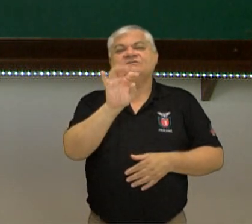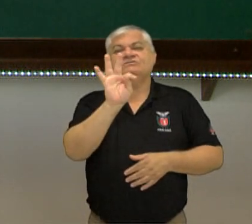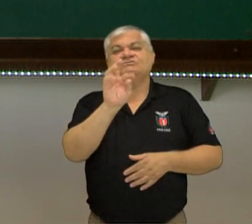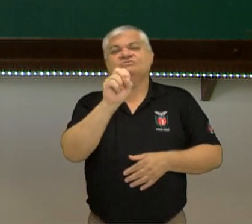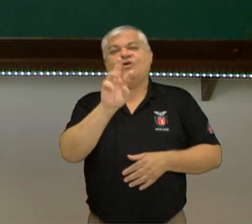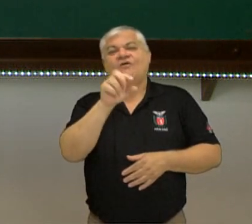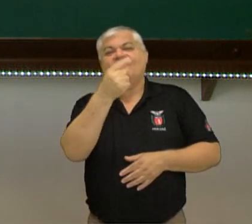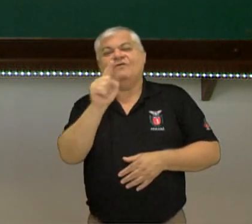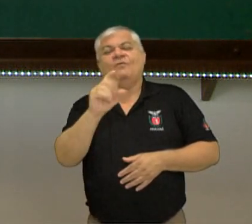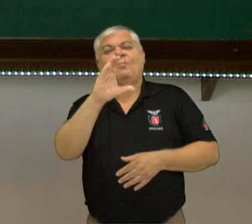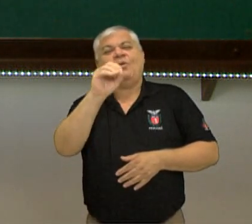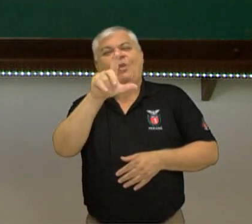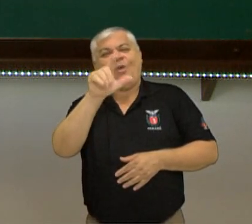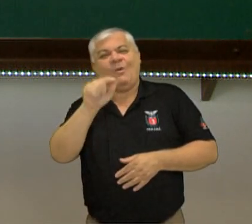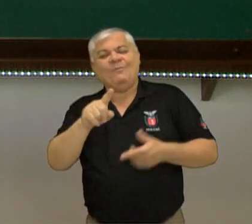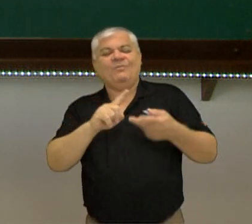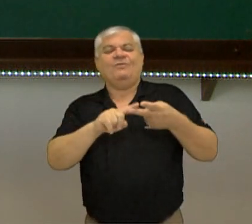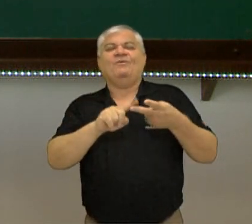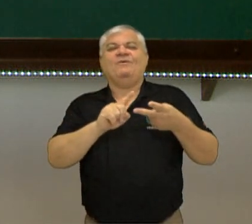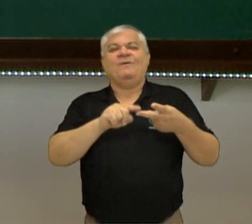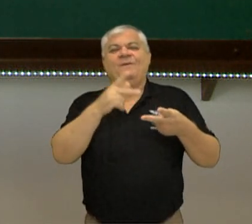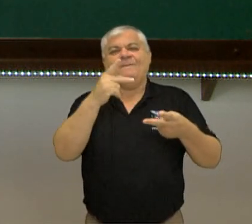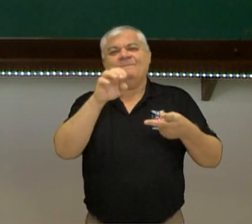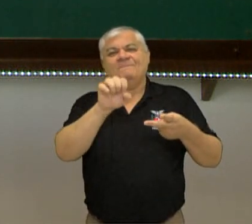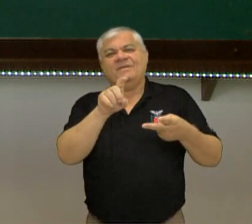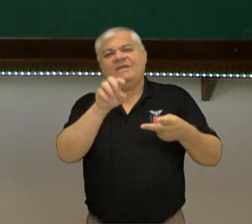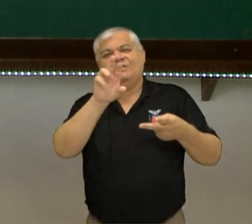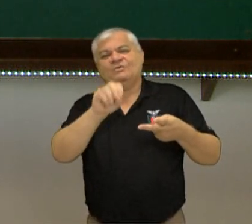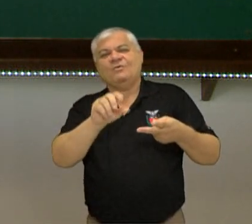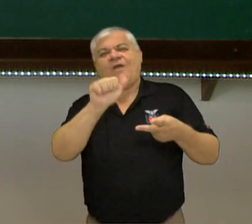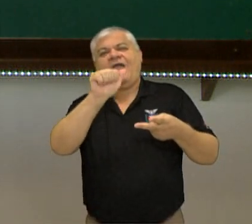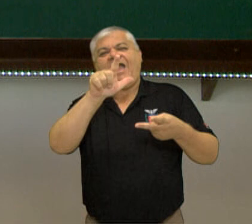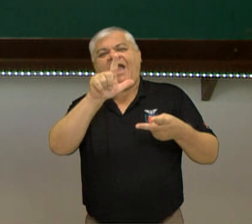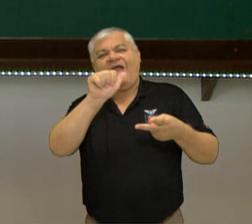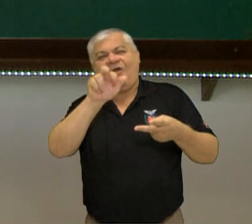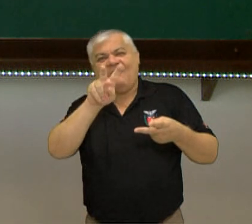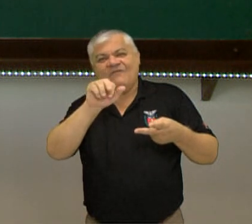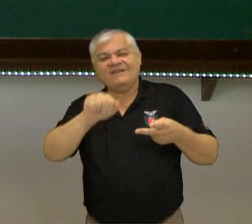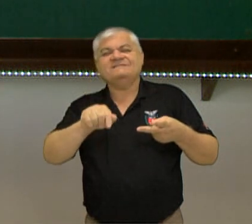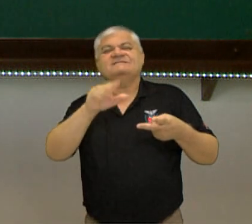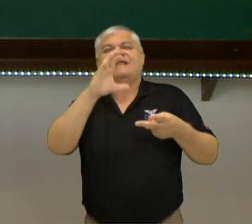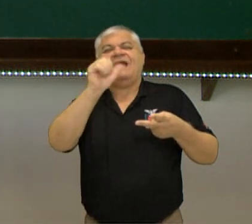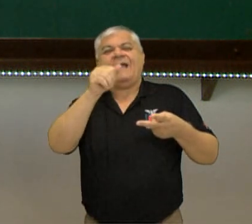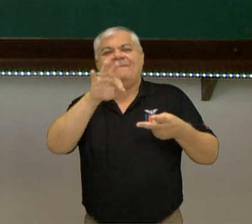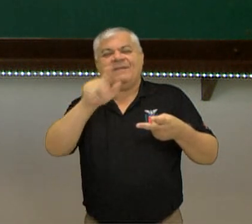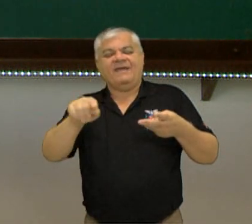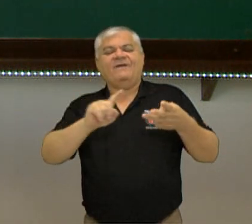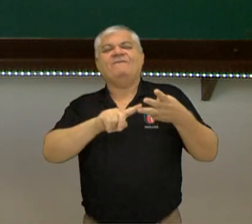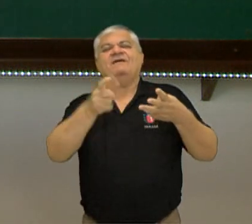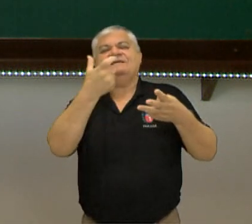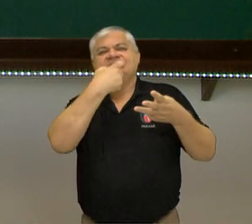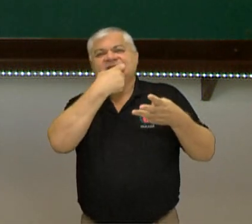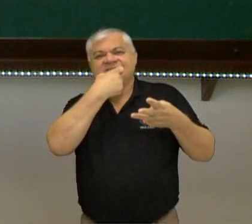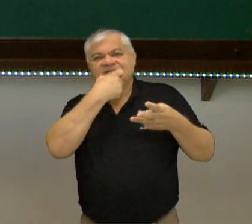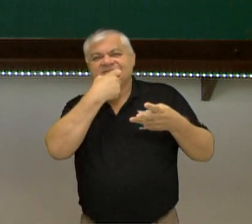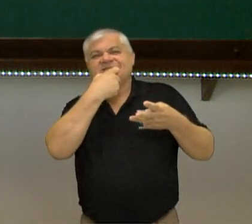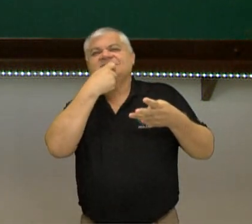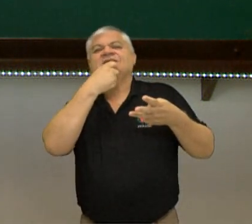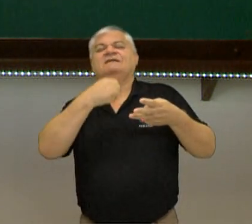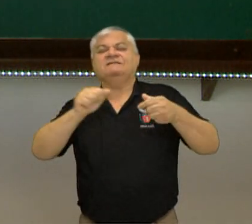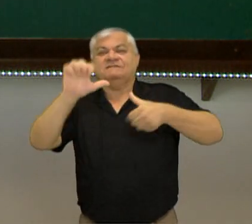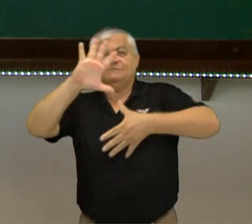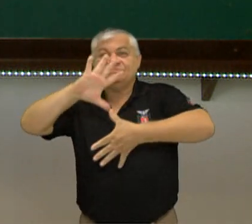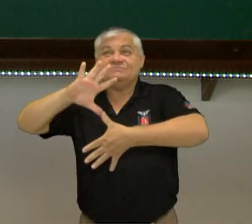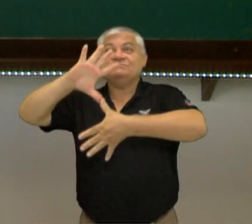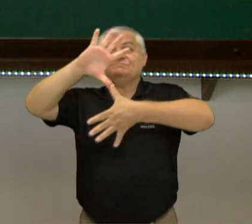de Pedro Álvares Cabral ao Brasil em 1500, a chegada dos colonos ingleses na América do Norte. Então, a